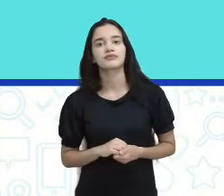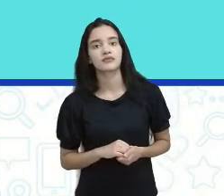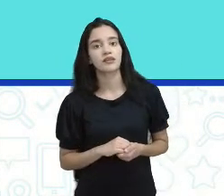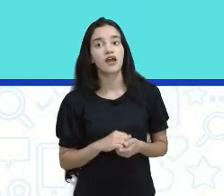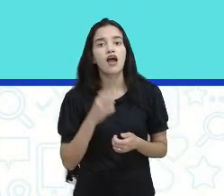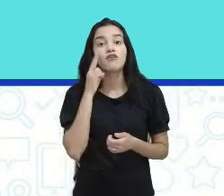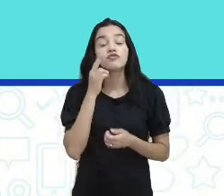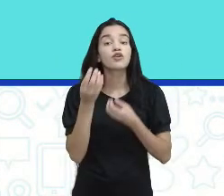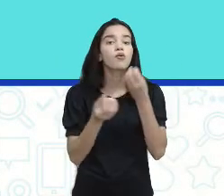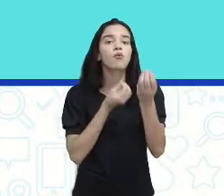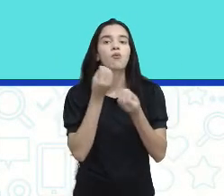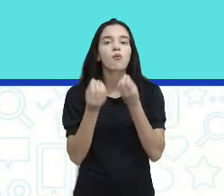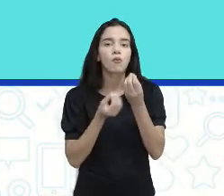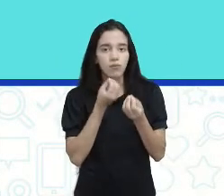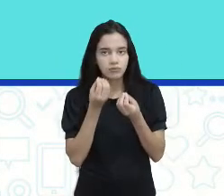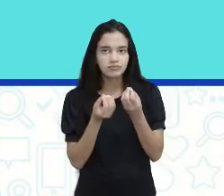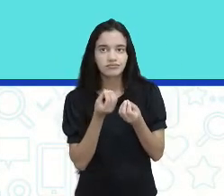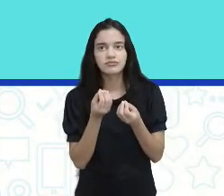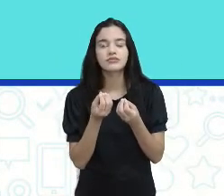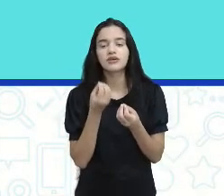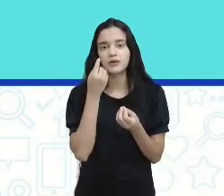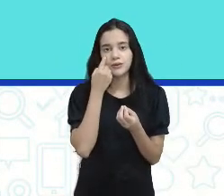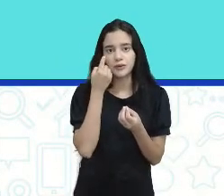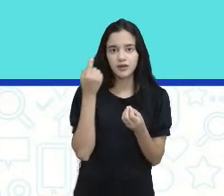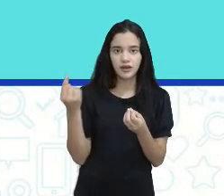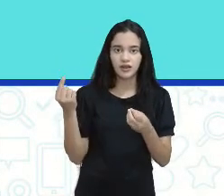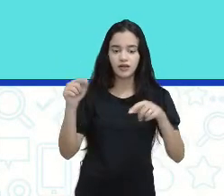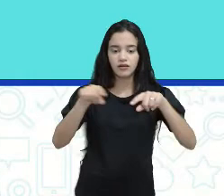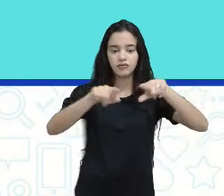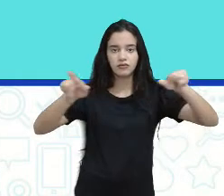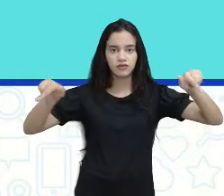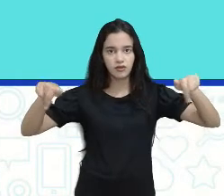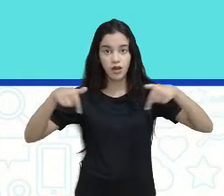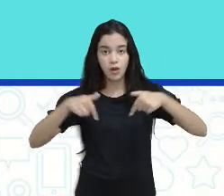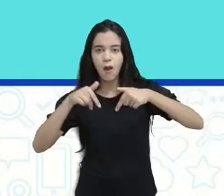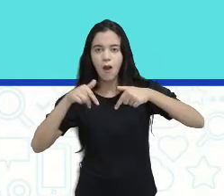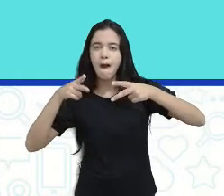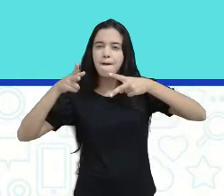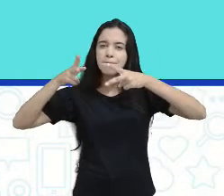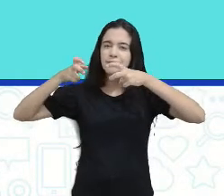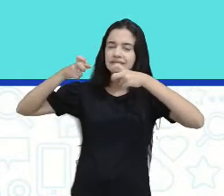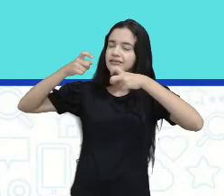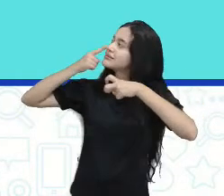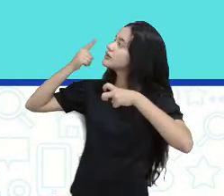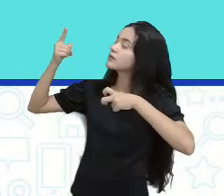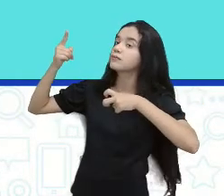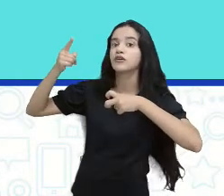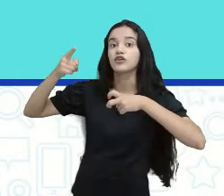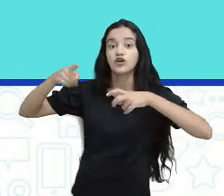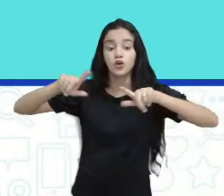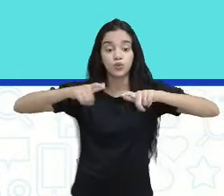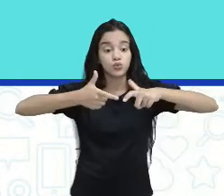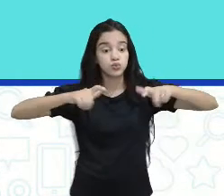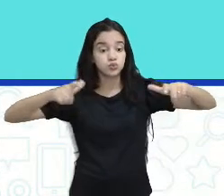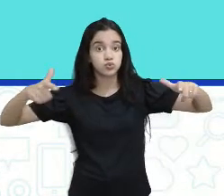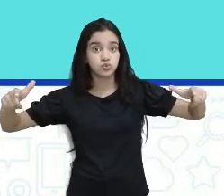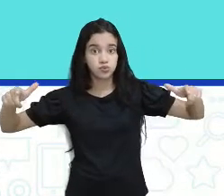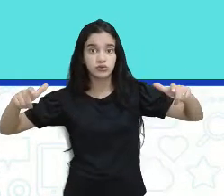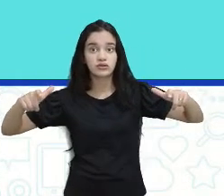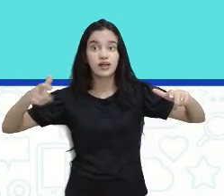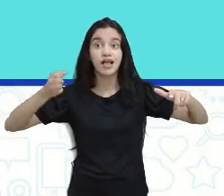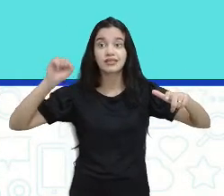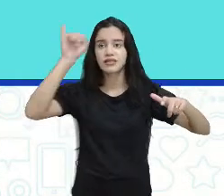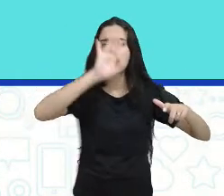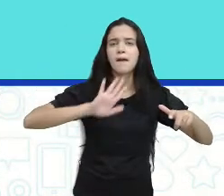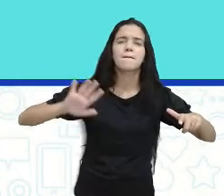de como é a quadra. Então, ó, observem, né, que ela é bem comprida, mas também, né, na